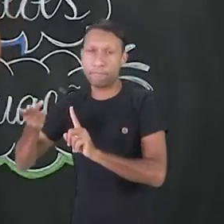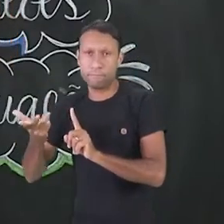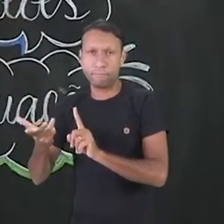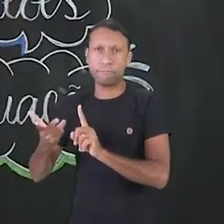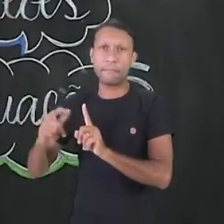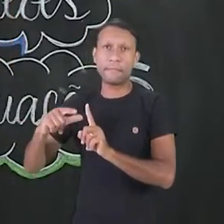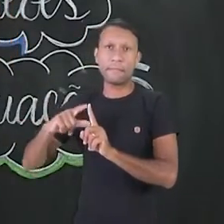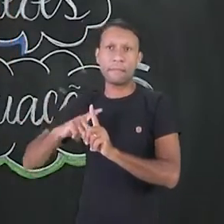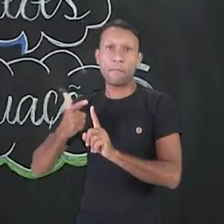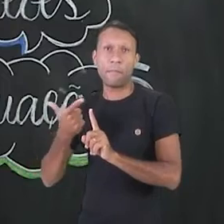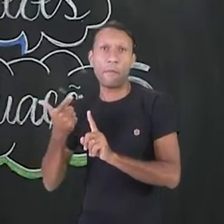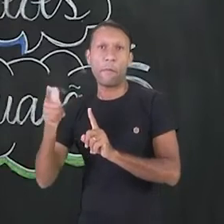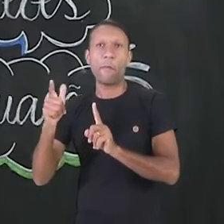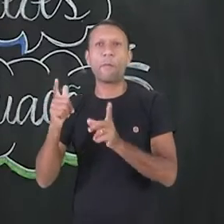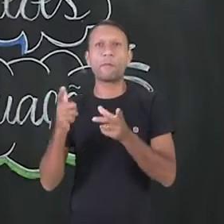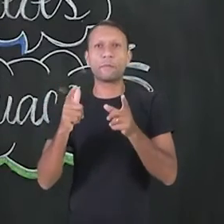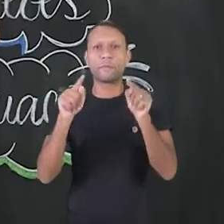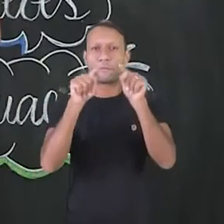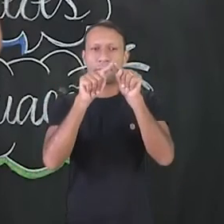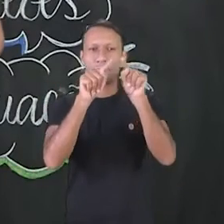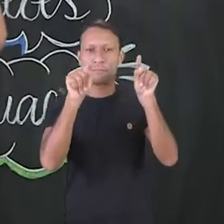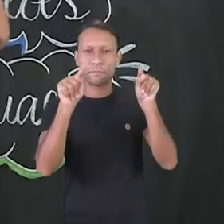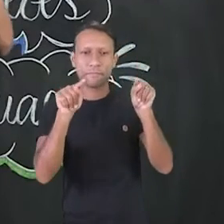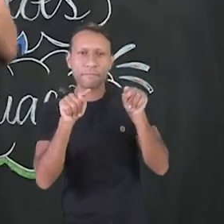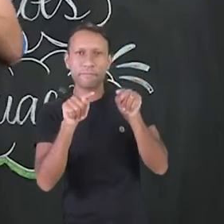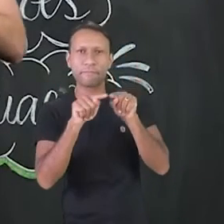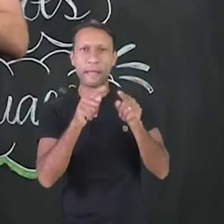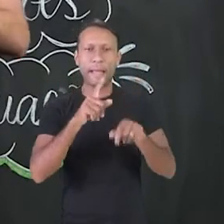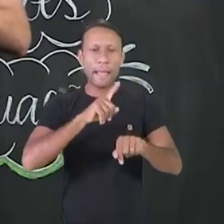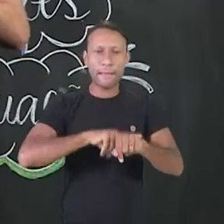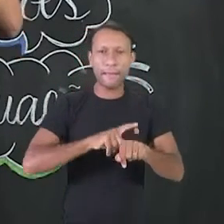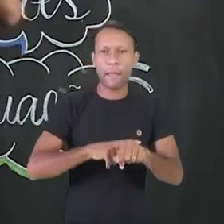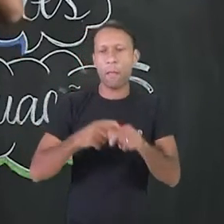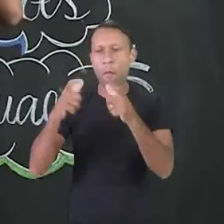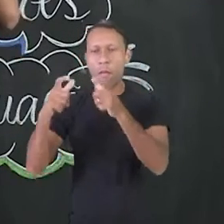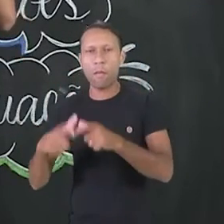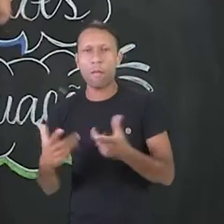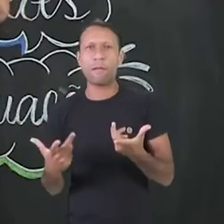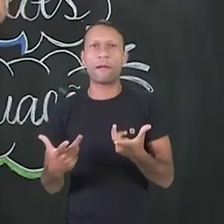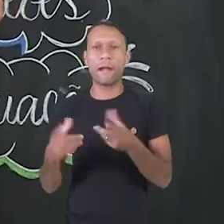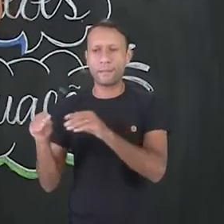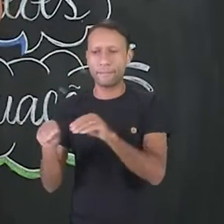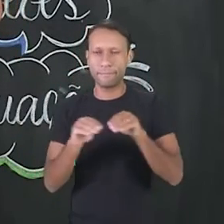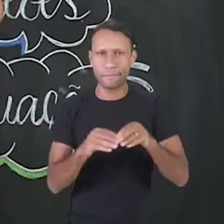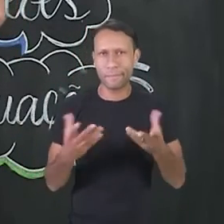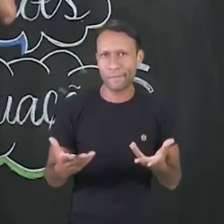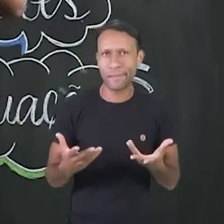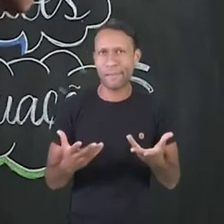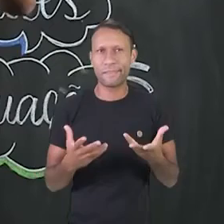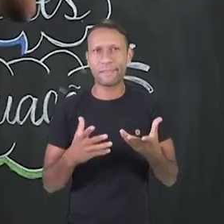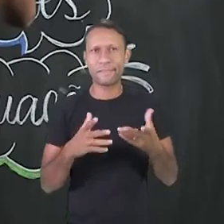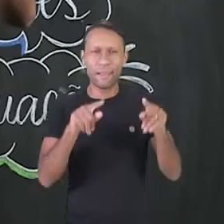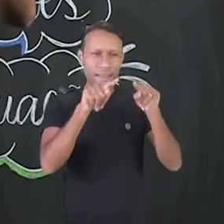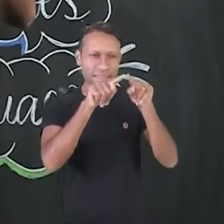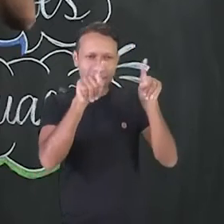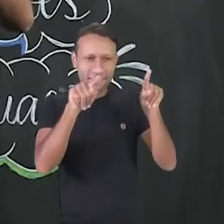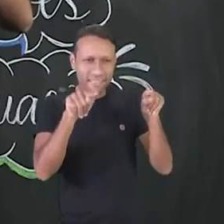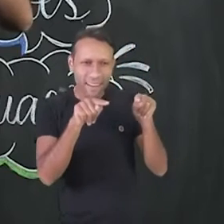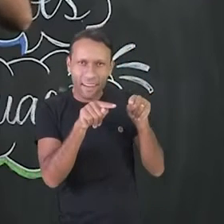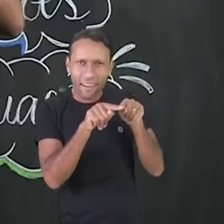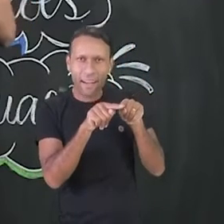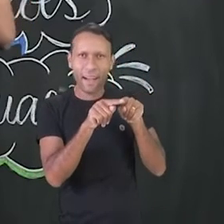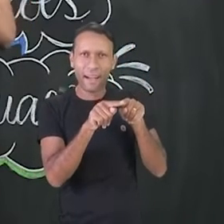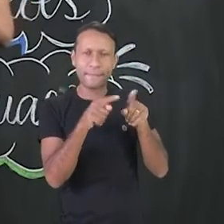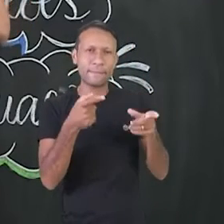E existem também os balões indicativos de tempo, de lugar, de mudança, que são balões às vezes que vêm até de forma quadrada ou no começo do